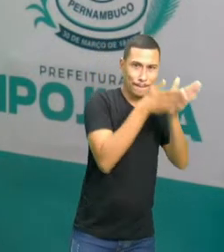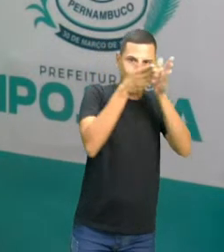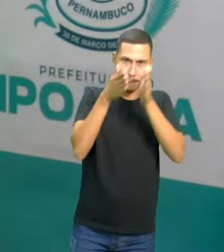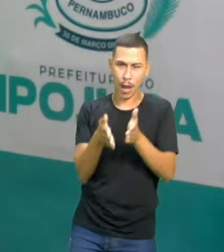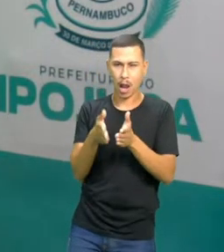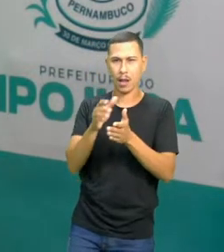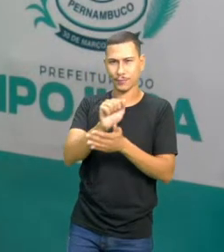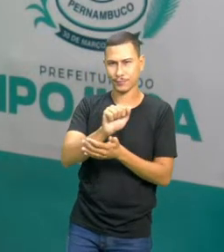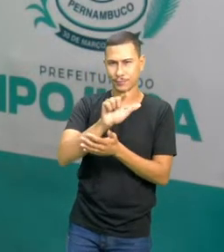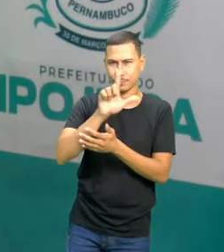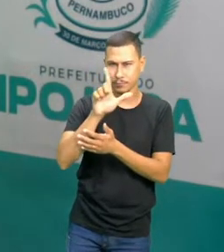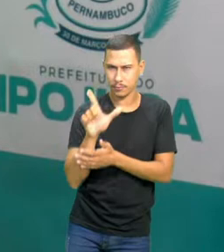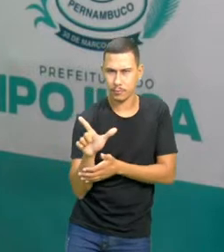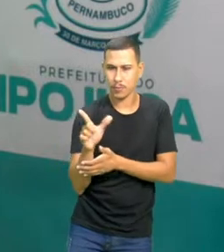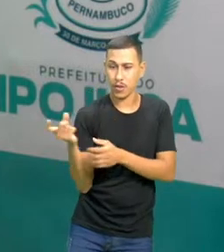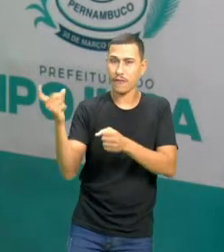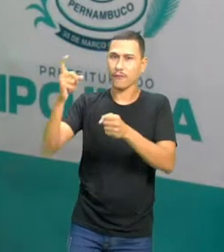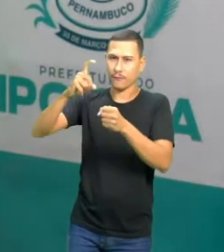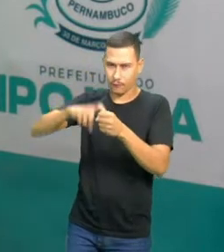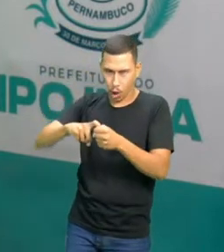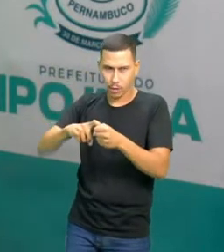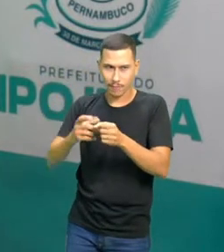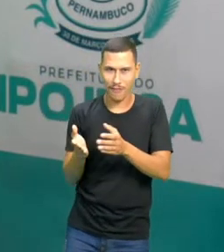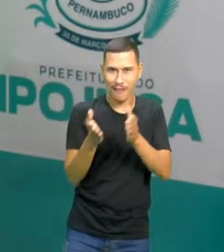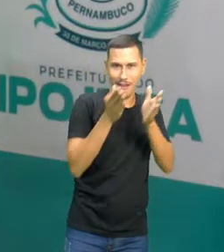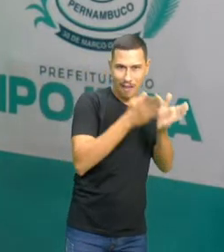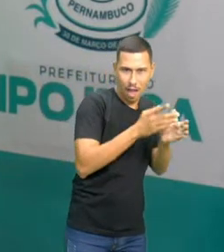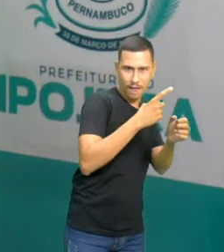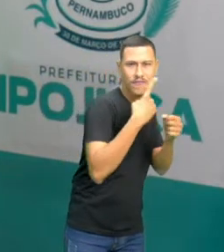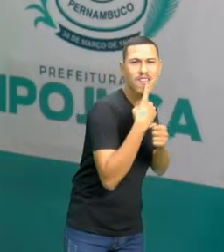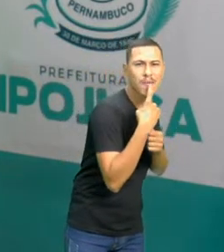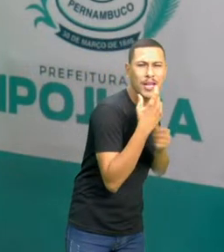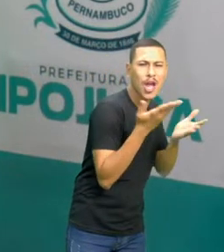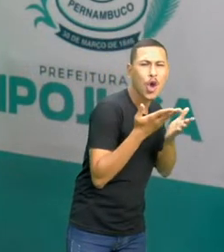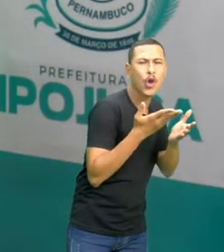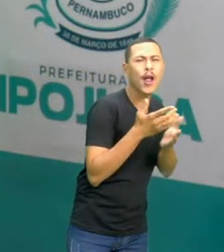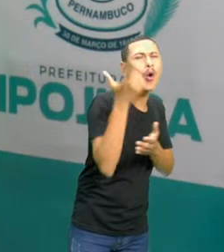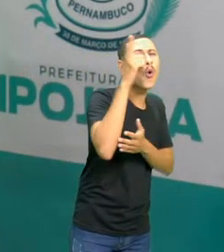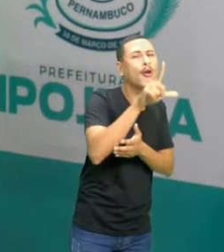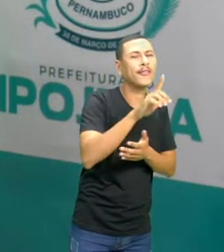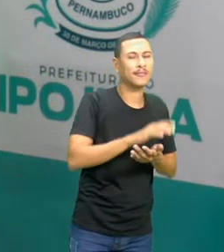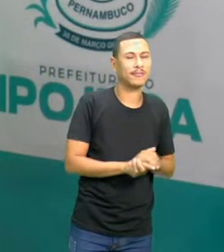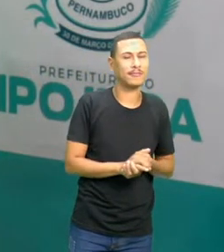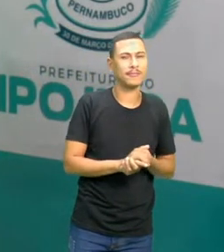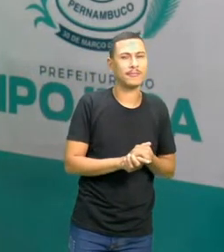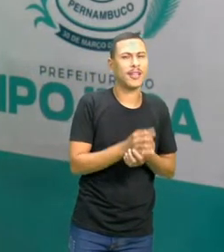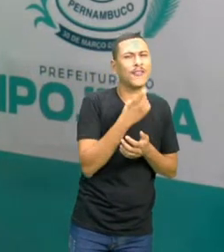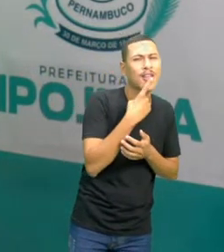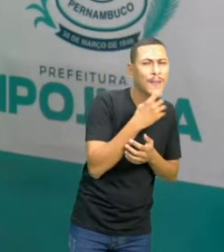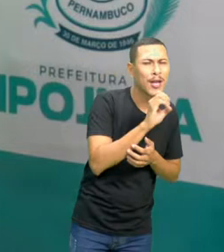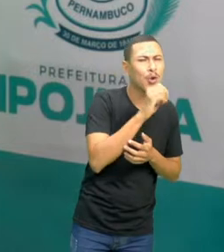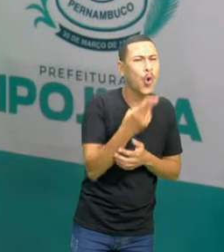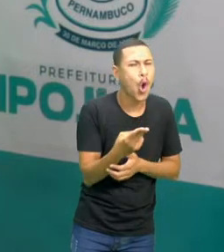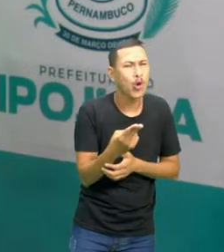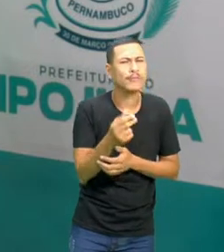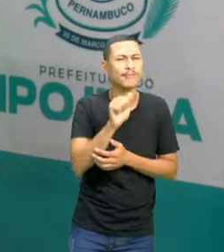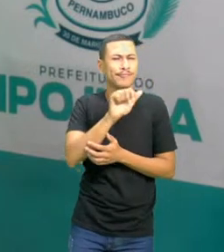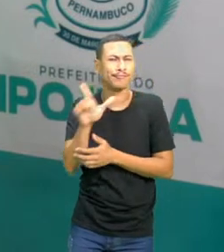azul, voltamos para a vermelha, qual seria a próxima? Seria a vermelha ou azul maior?